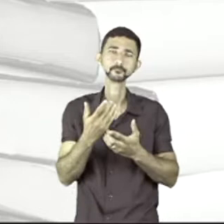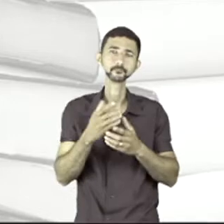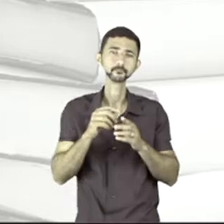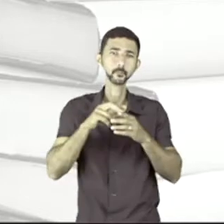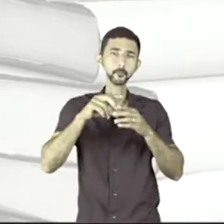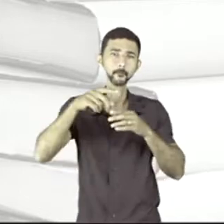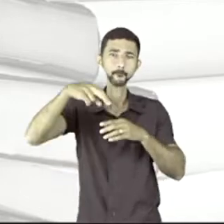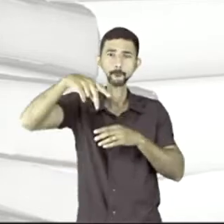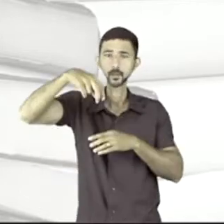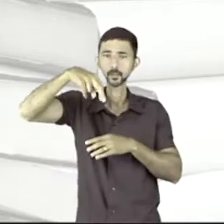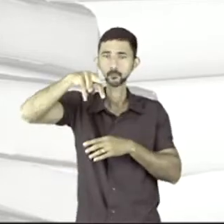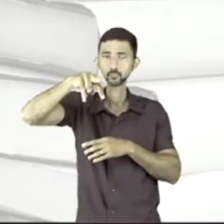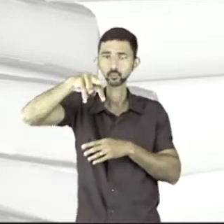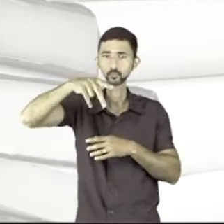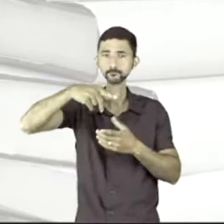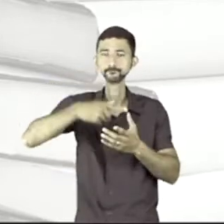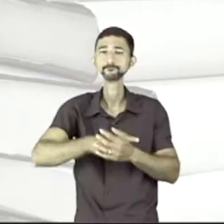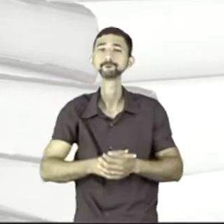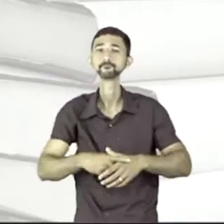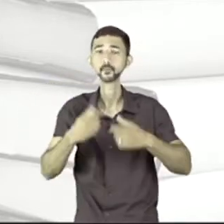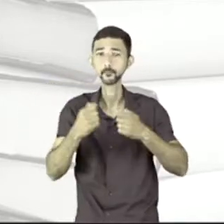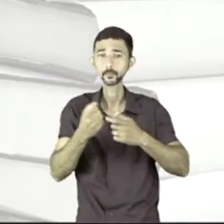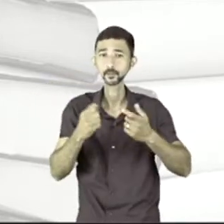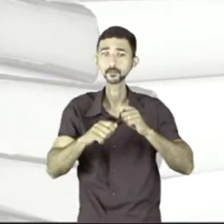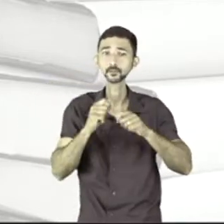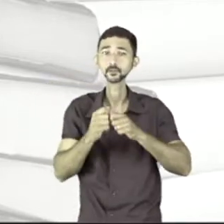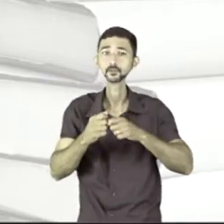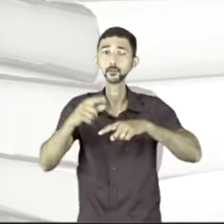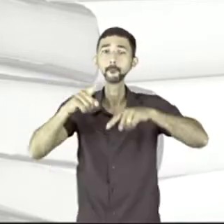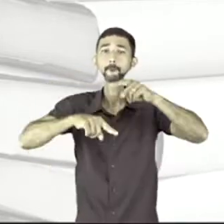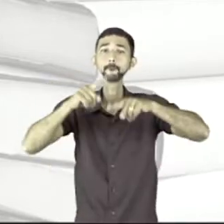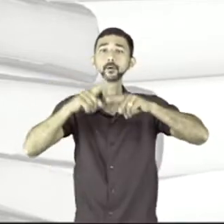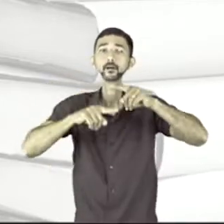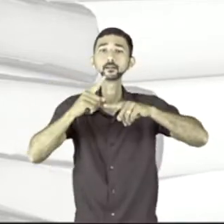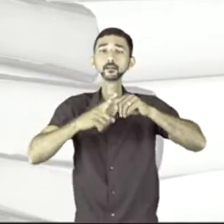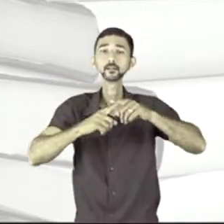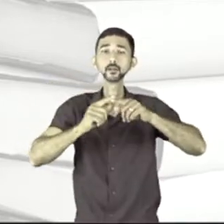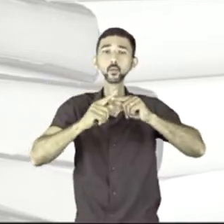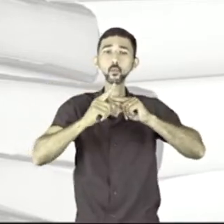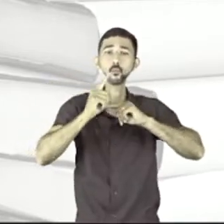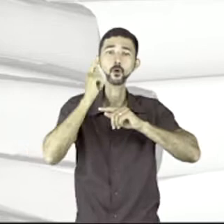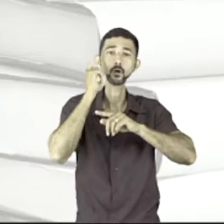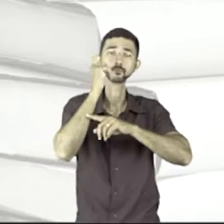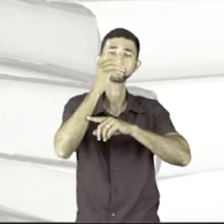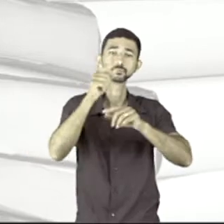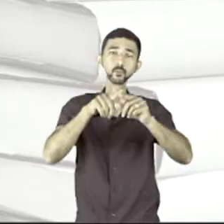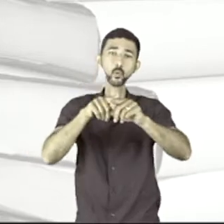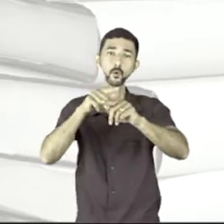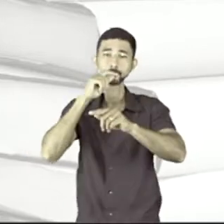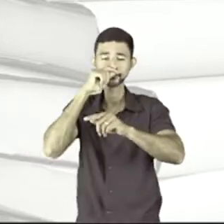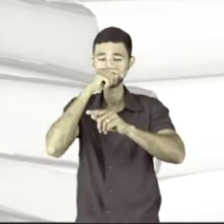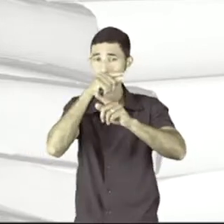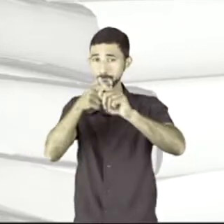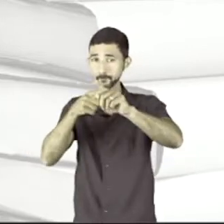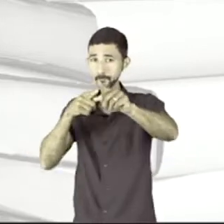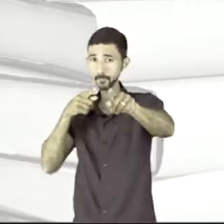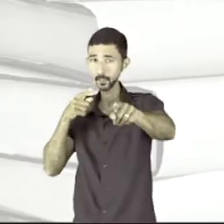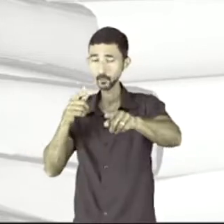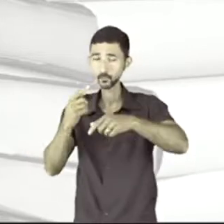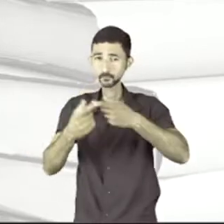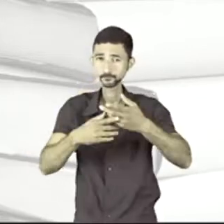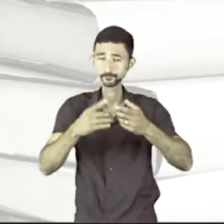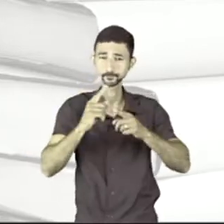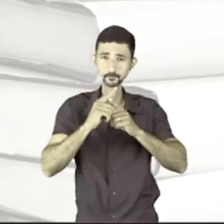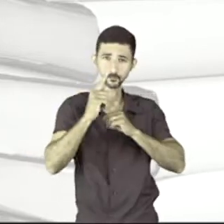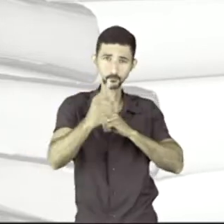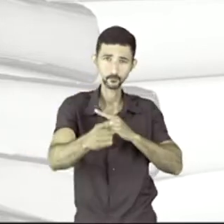as suas pernas. Então você precisa de um objeto que vai alongar o seu corpo, ele vai ser uma